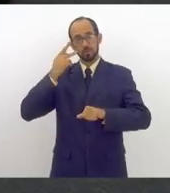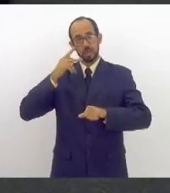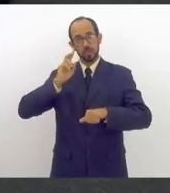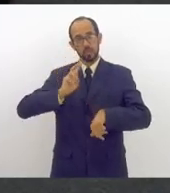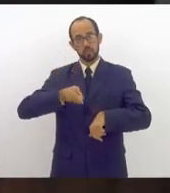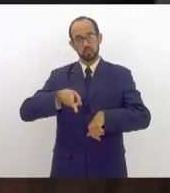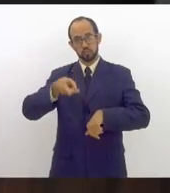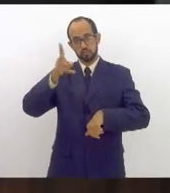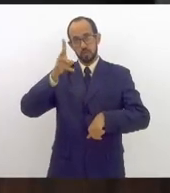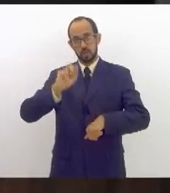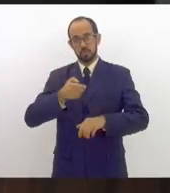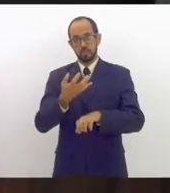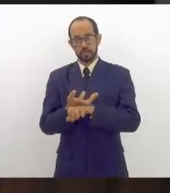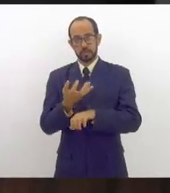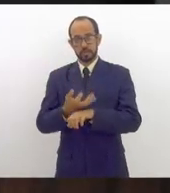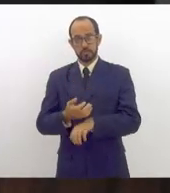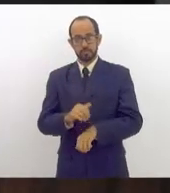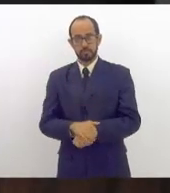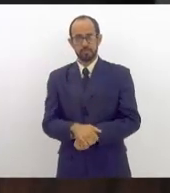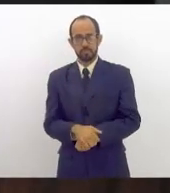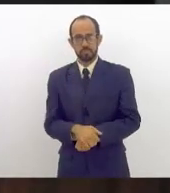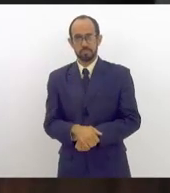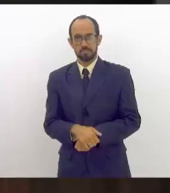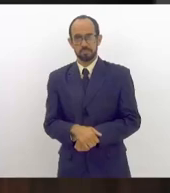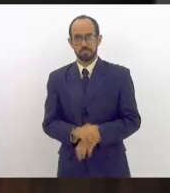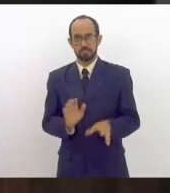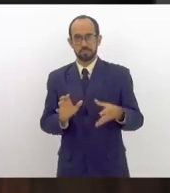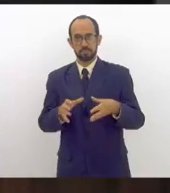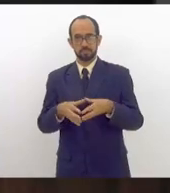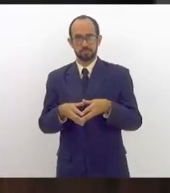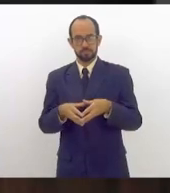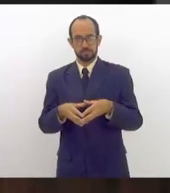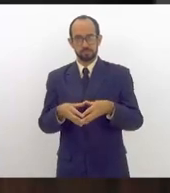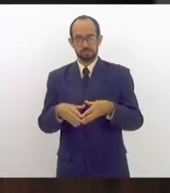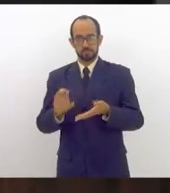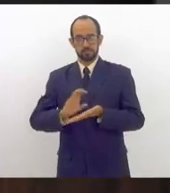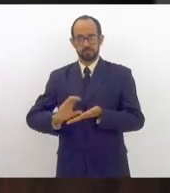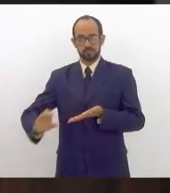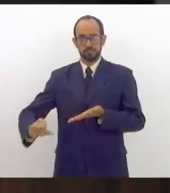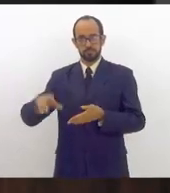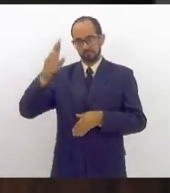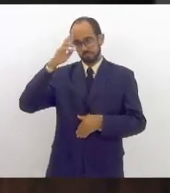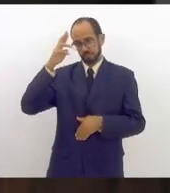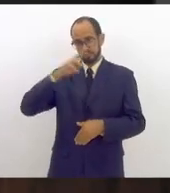matéria. Pela Comissão de Orçamento, o seu presidente, nobre deputado